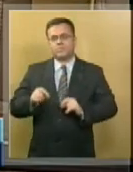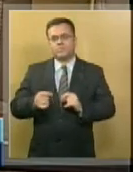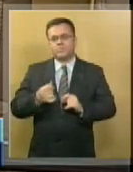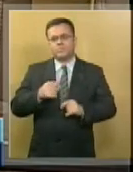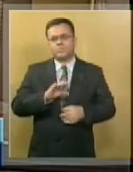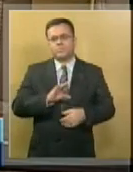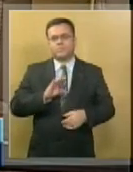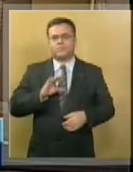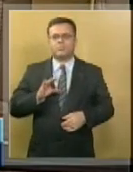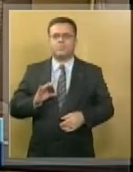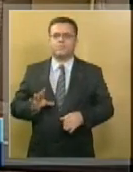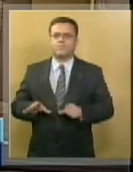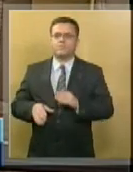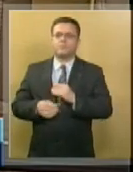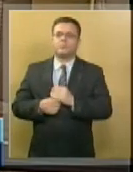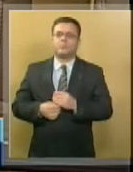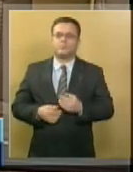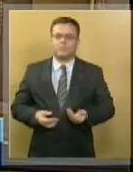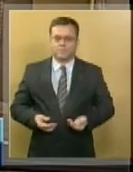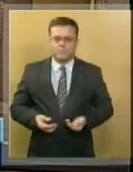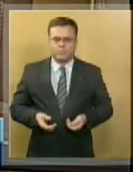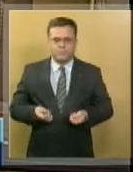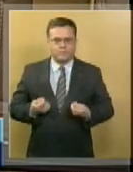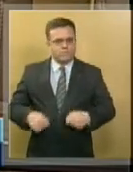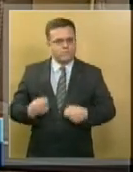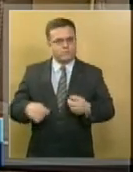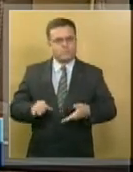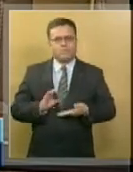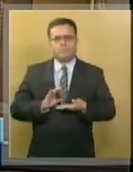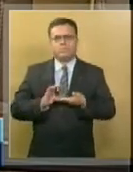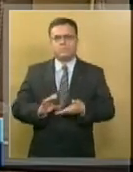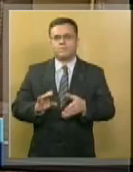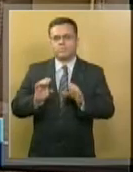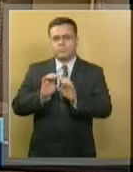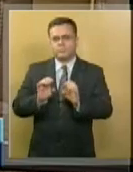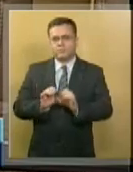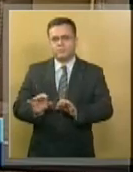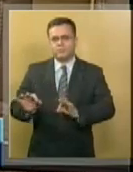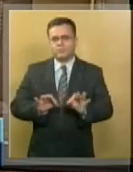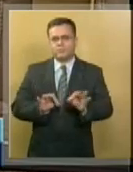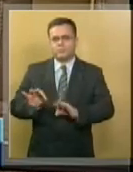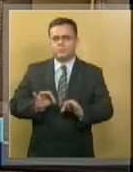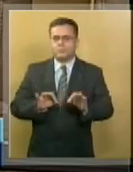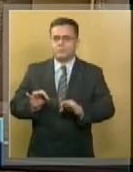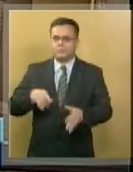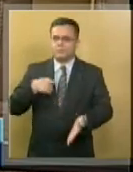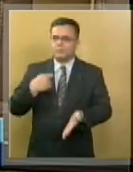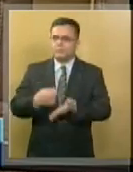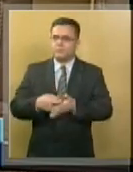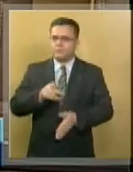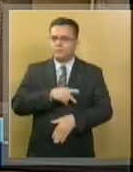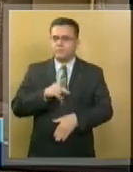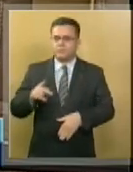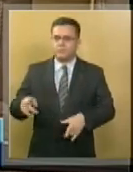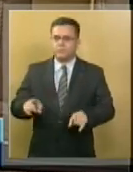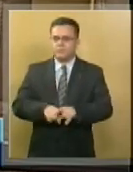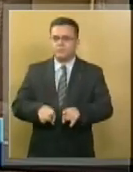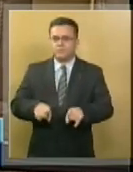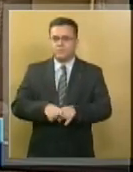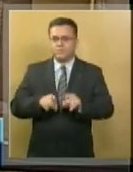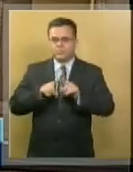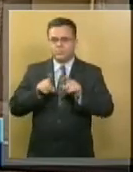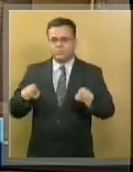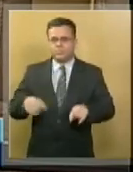Refis, junto aos recursos do Estado, seja investido na reestruturação da carreira do magistério e na remuneração dos servidores